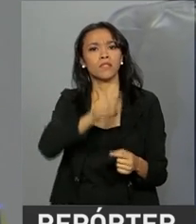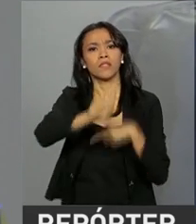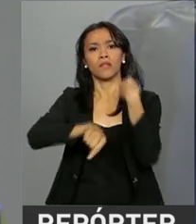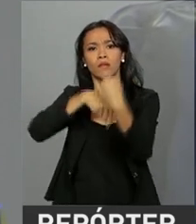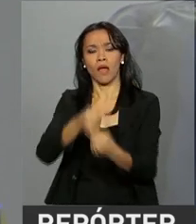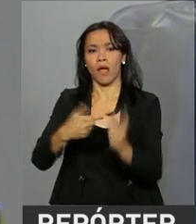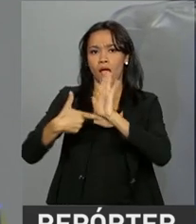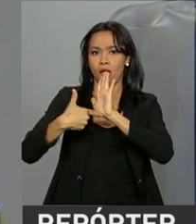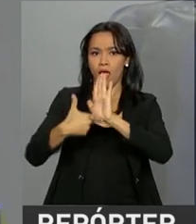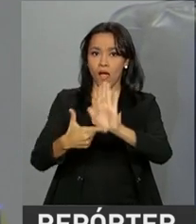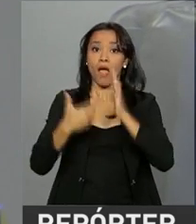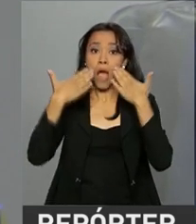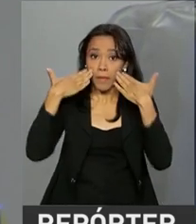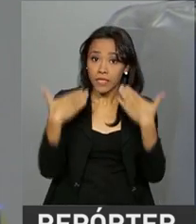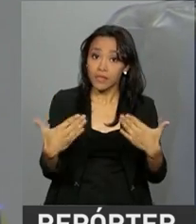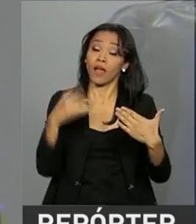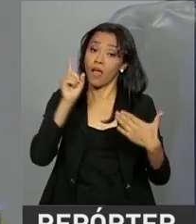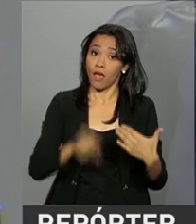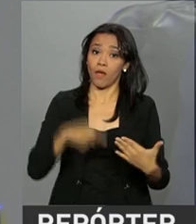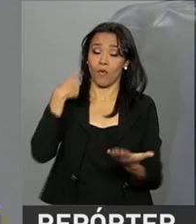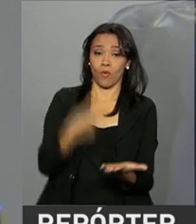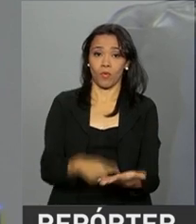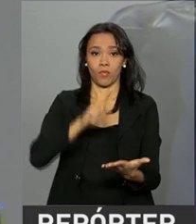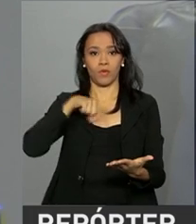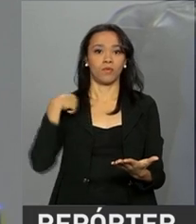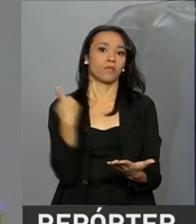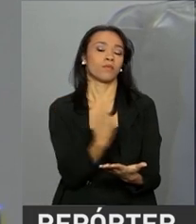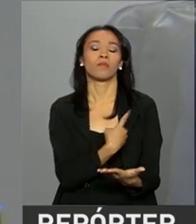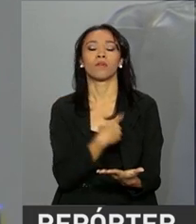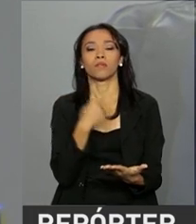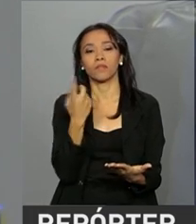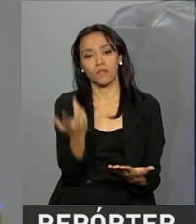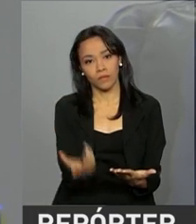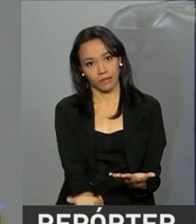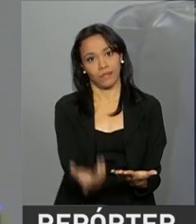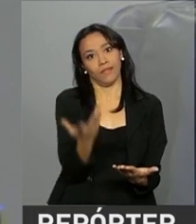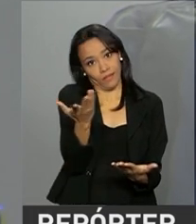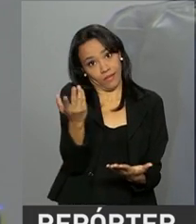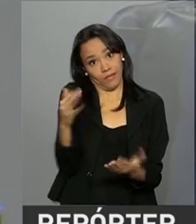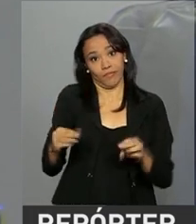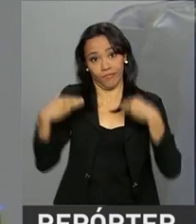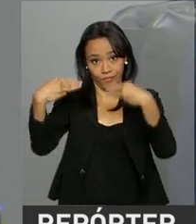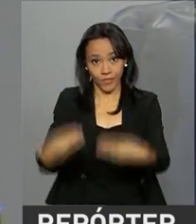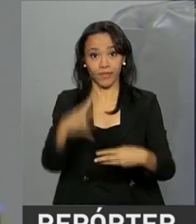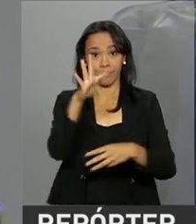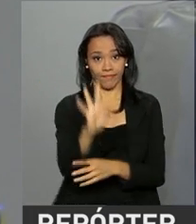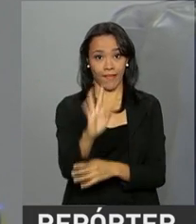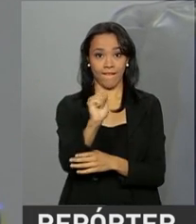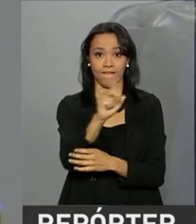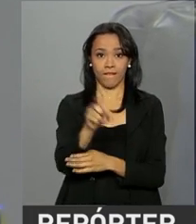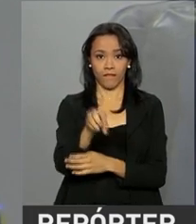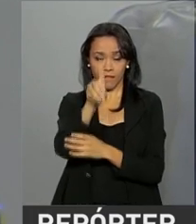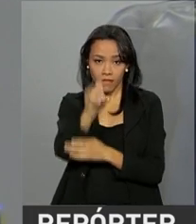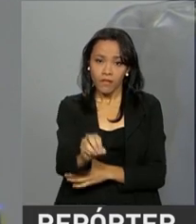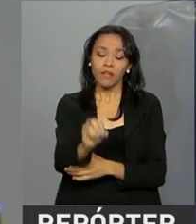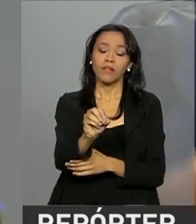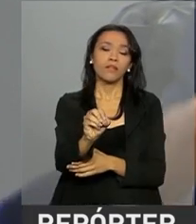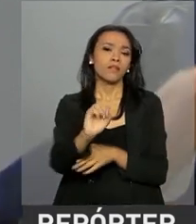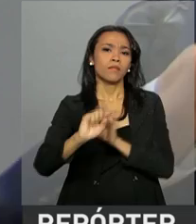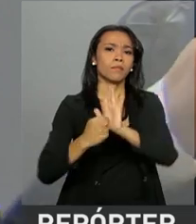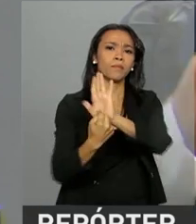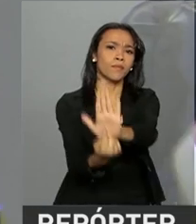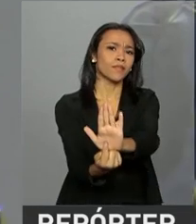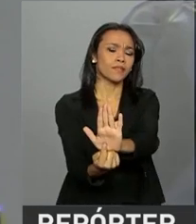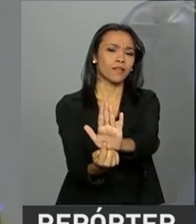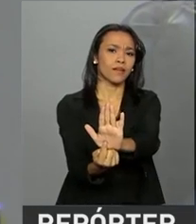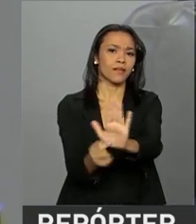apresentarmos, é um compromisso nosso, aí no caso um compromisso da Fazenda, de apresentar o mais rápido possível, aí